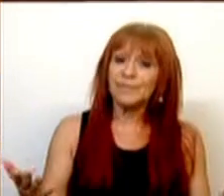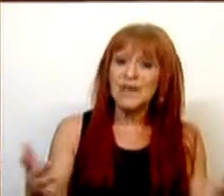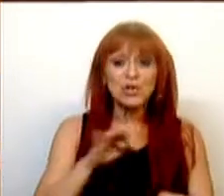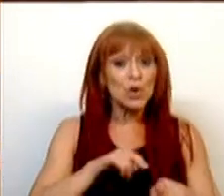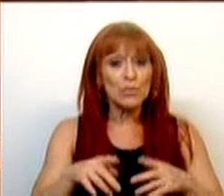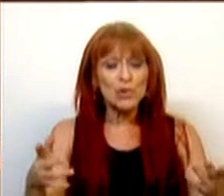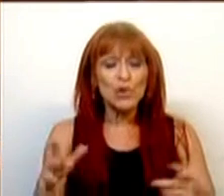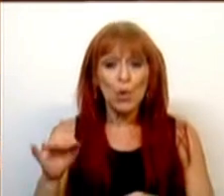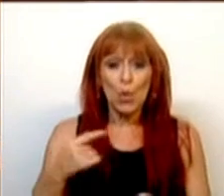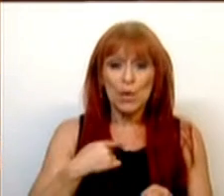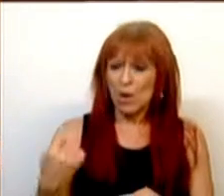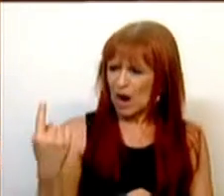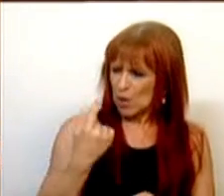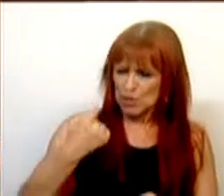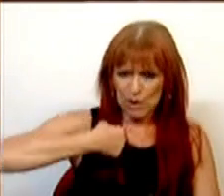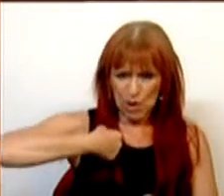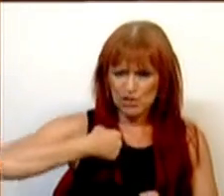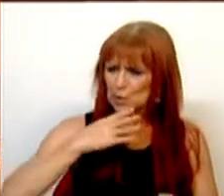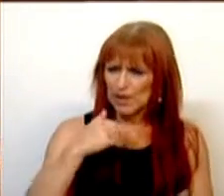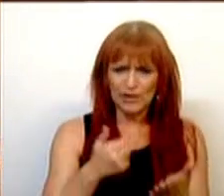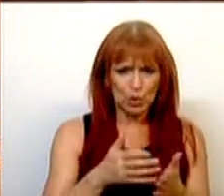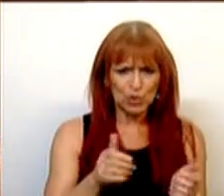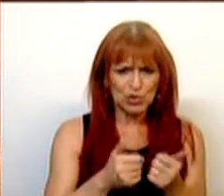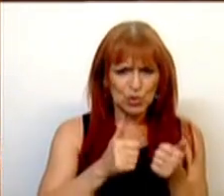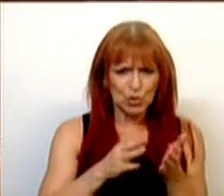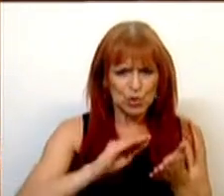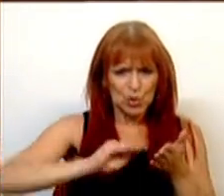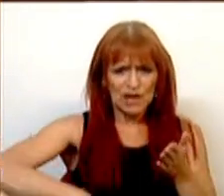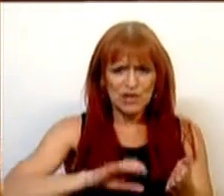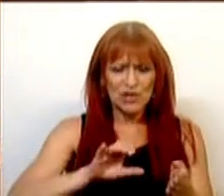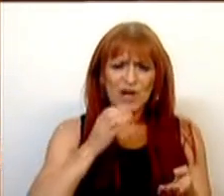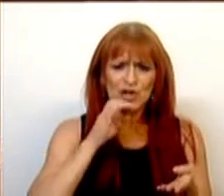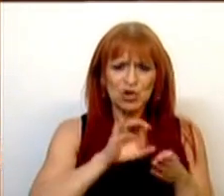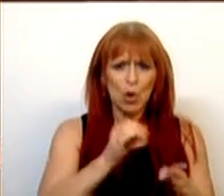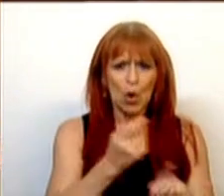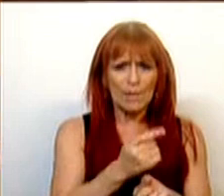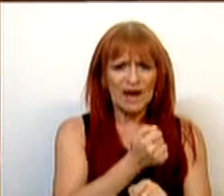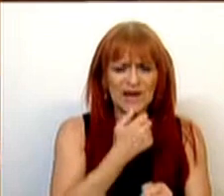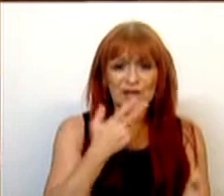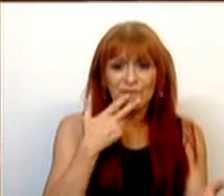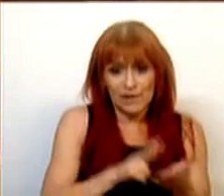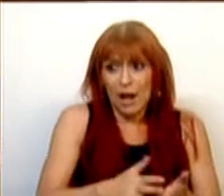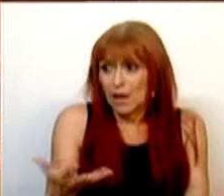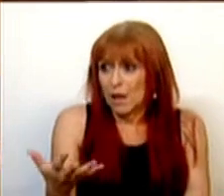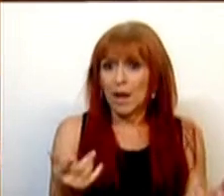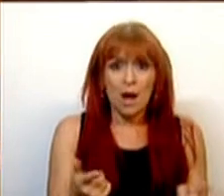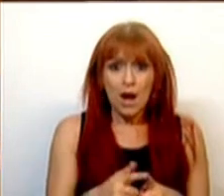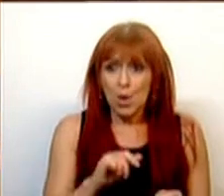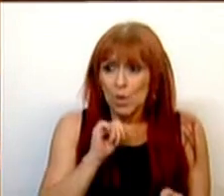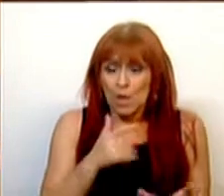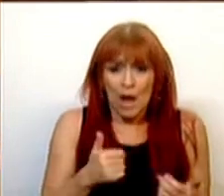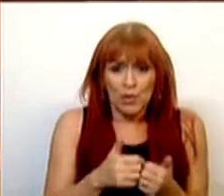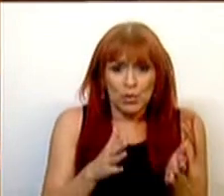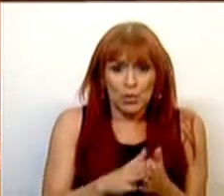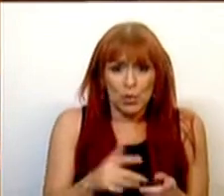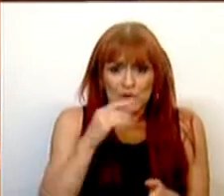Portanto, senhores deputados, quando nos acusam de não chegar a todos os contratos de crédito de habitação, é verdade. Naturalmente, não chegamos